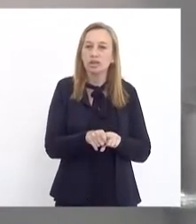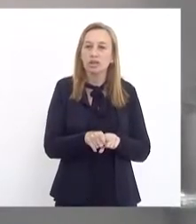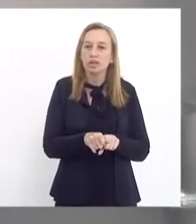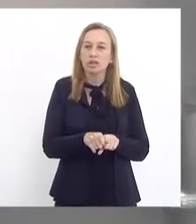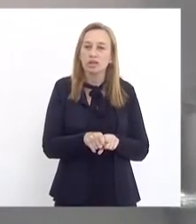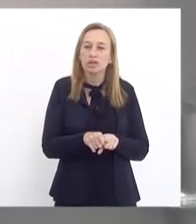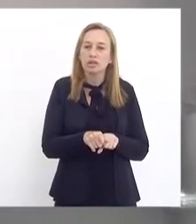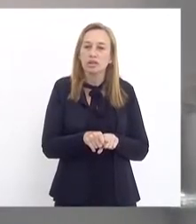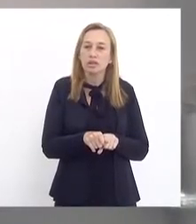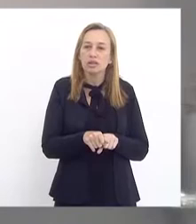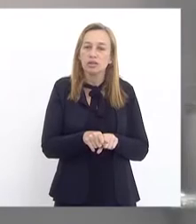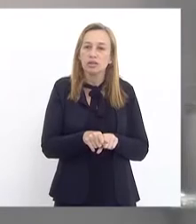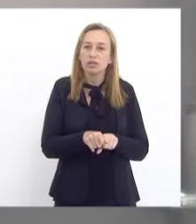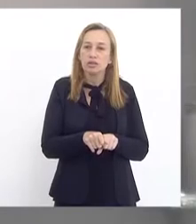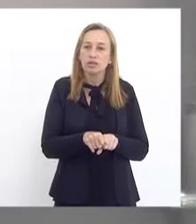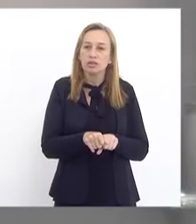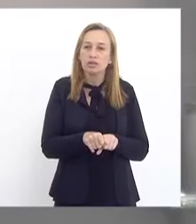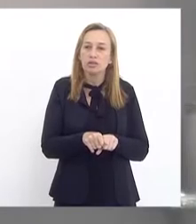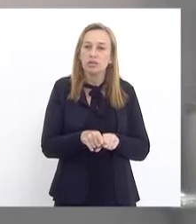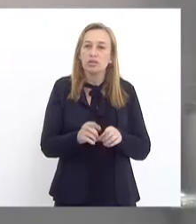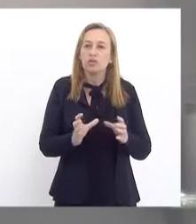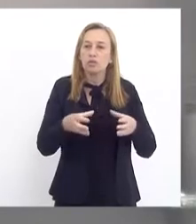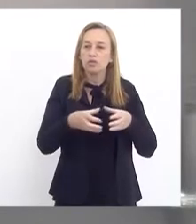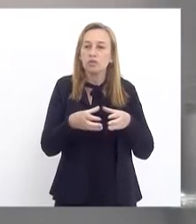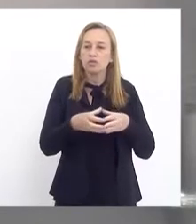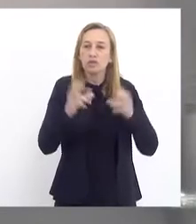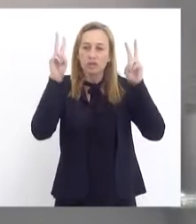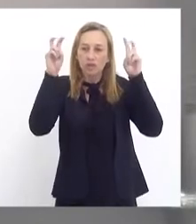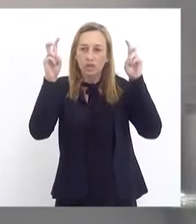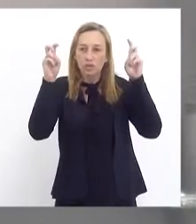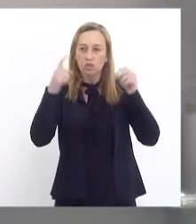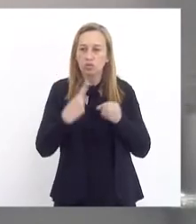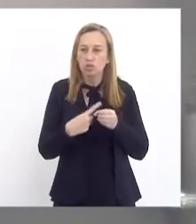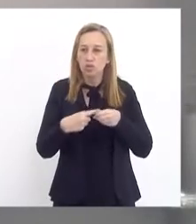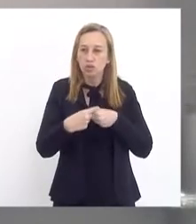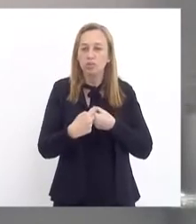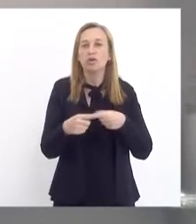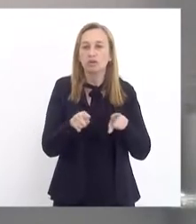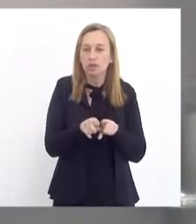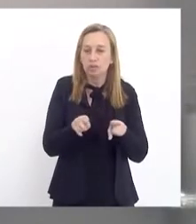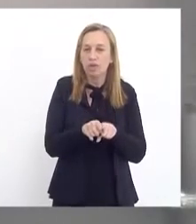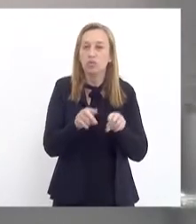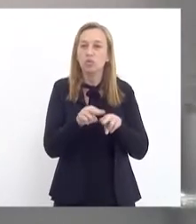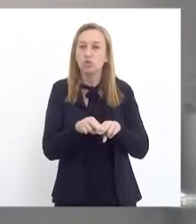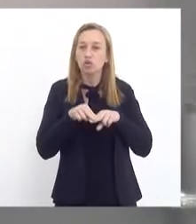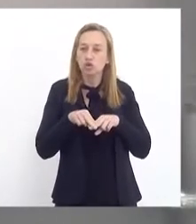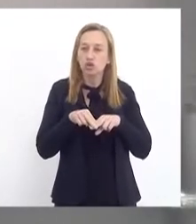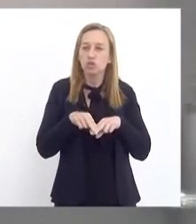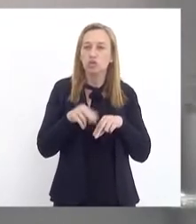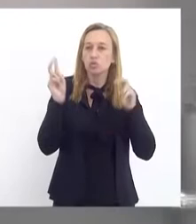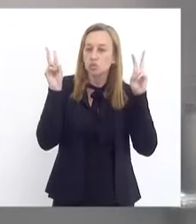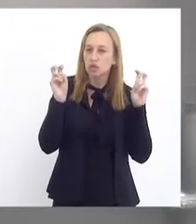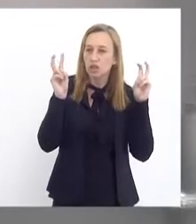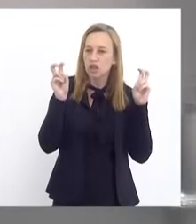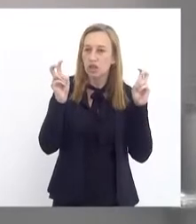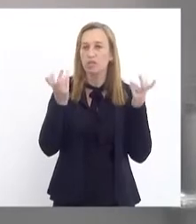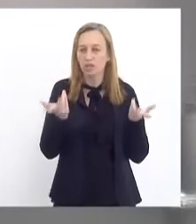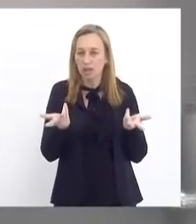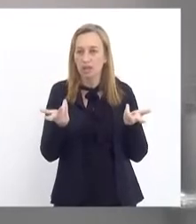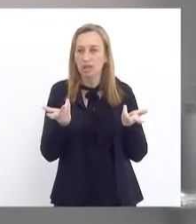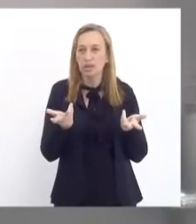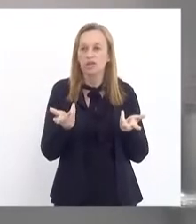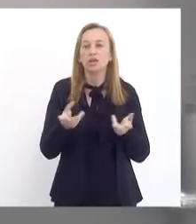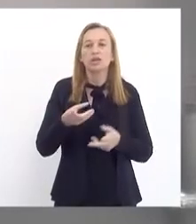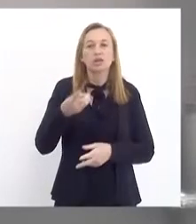que também participe conosco a Comissão de Assuntos Municipais. É um assunto também, por conta do tema municipalização, trazer o deputado